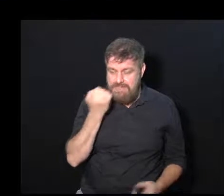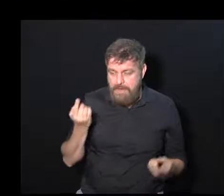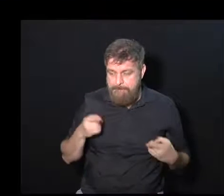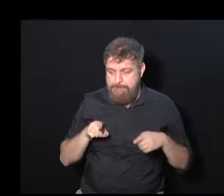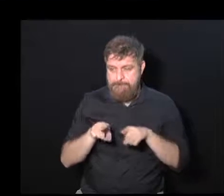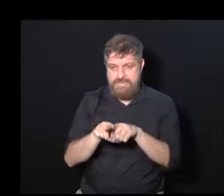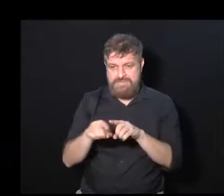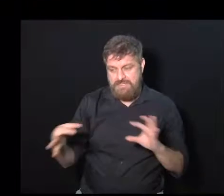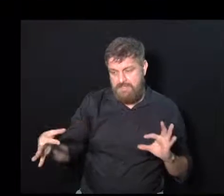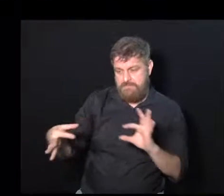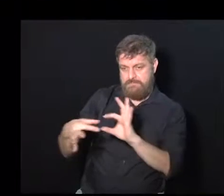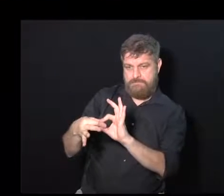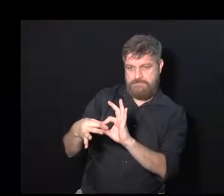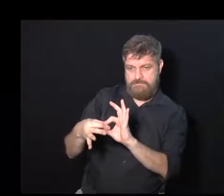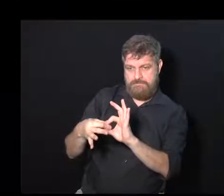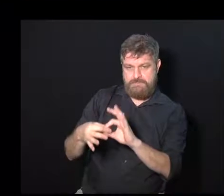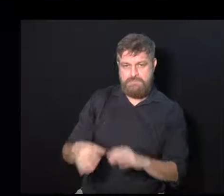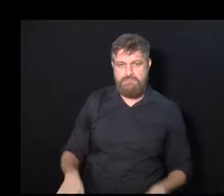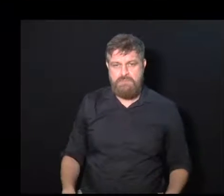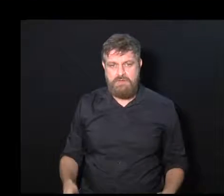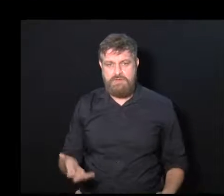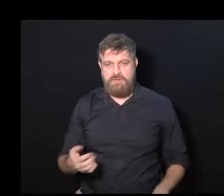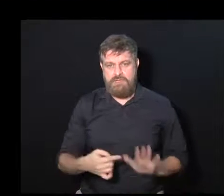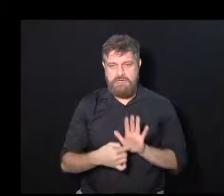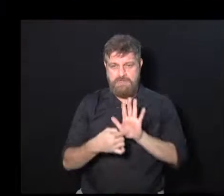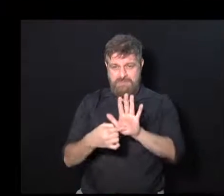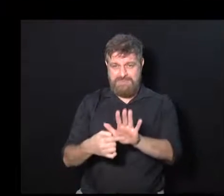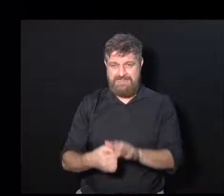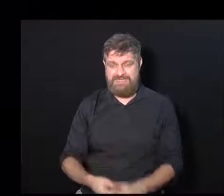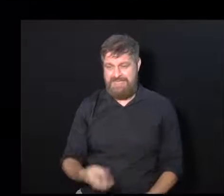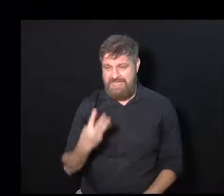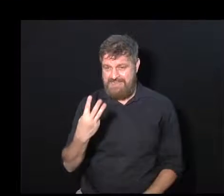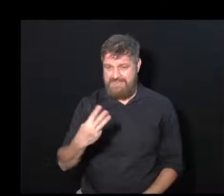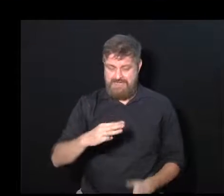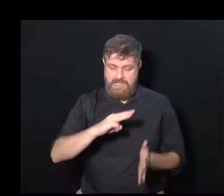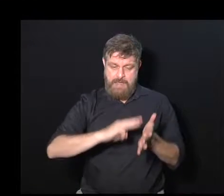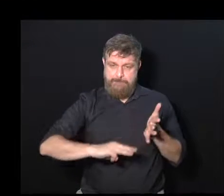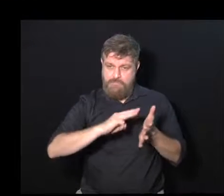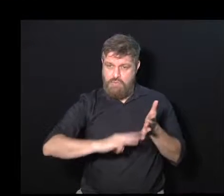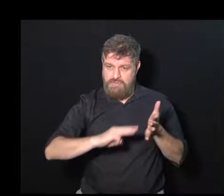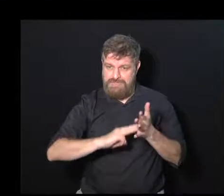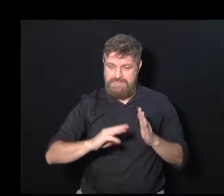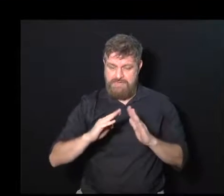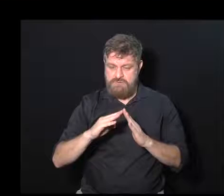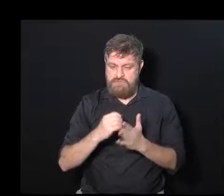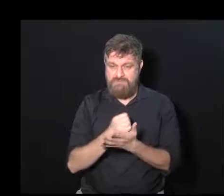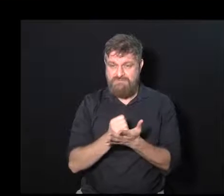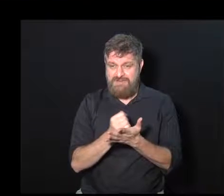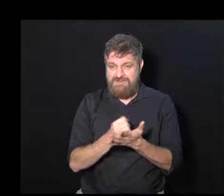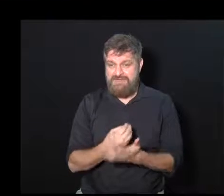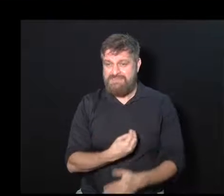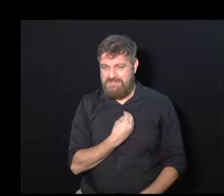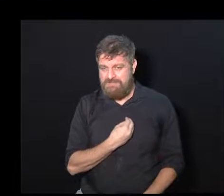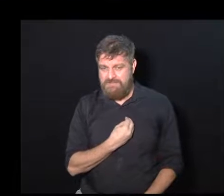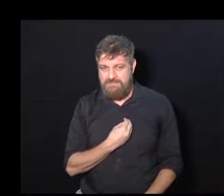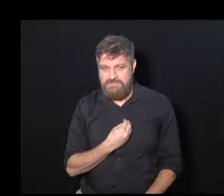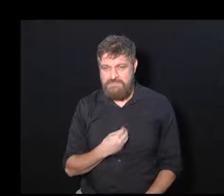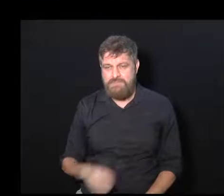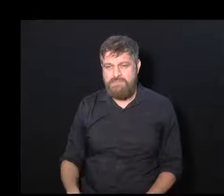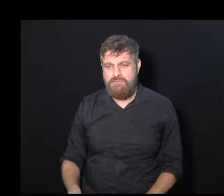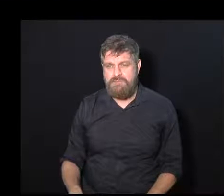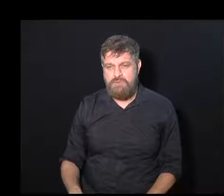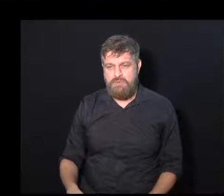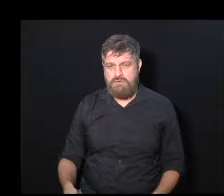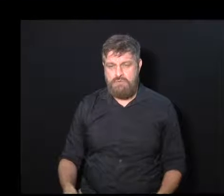eu vou apresentar que a gente tem 3 modelos de farmácia viva. Então, o modelo de farmácia